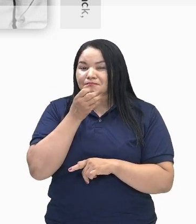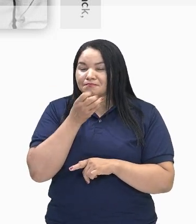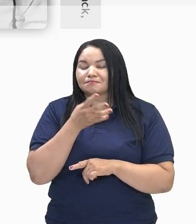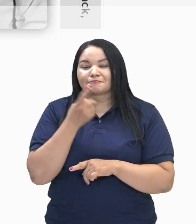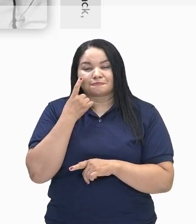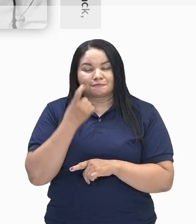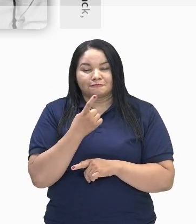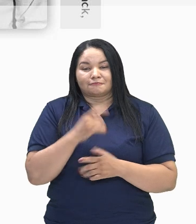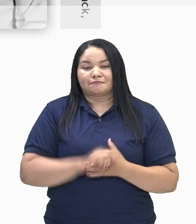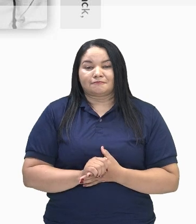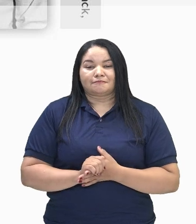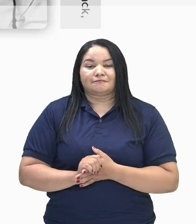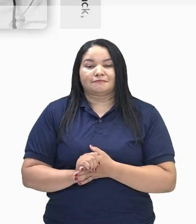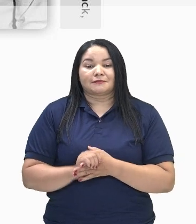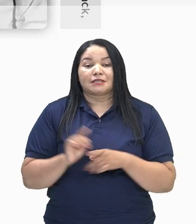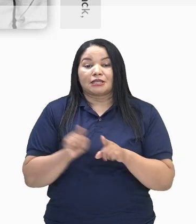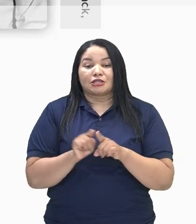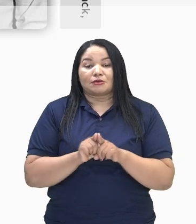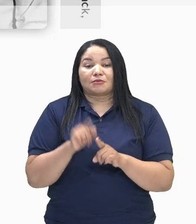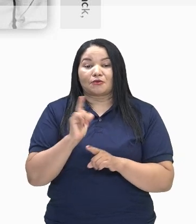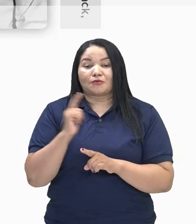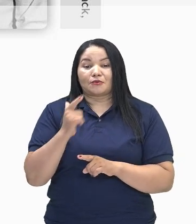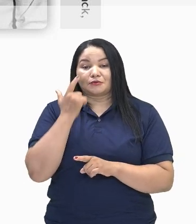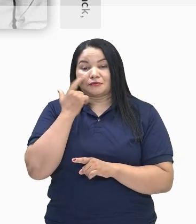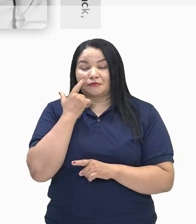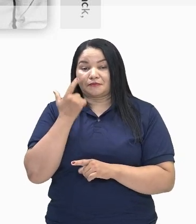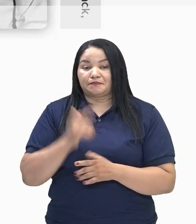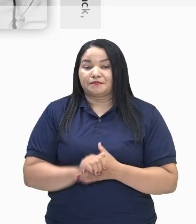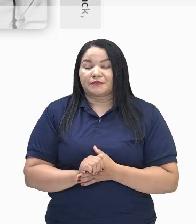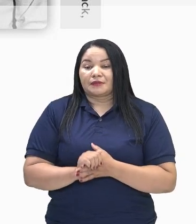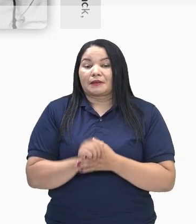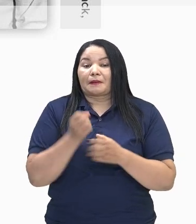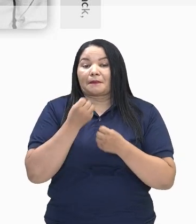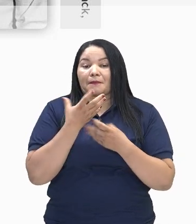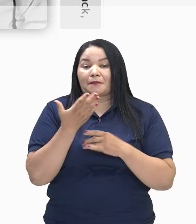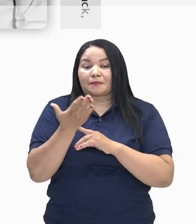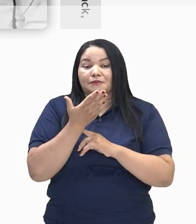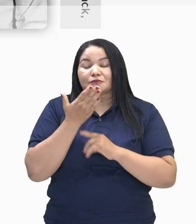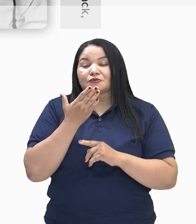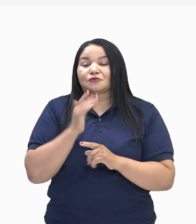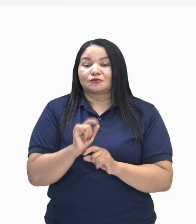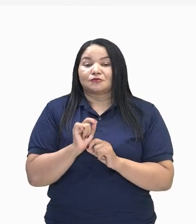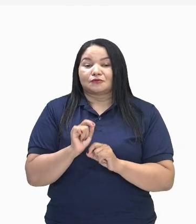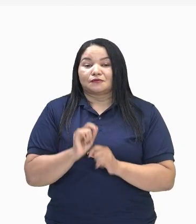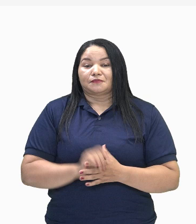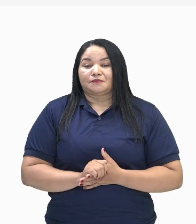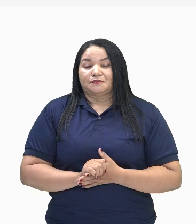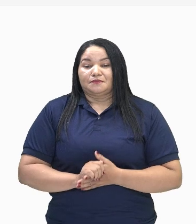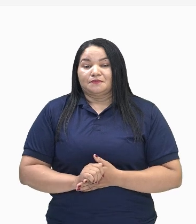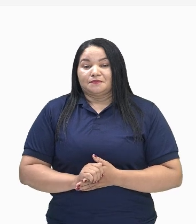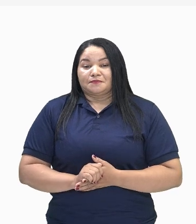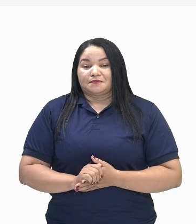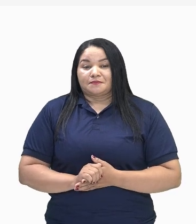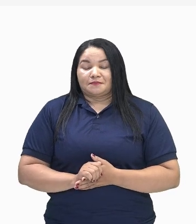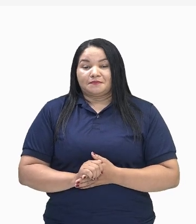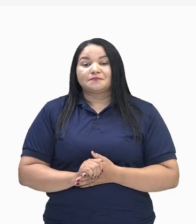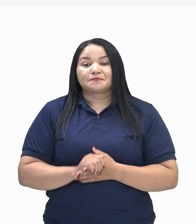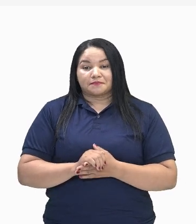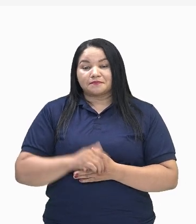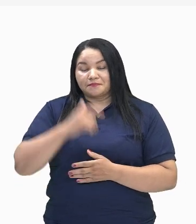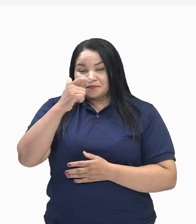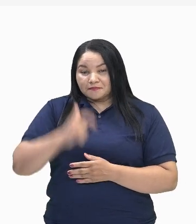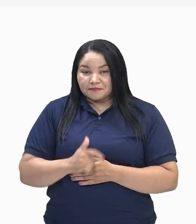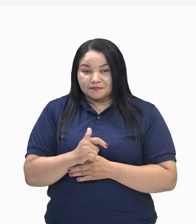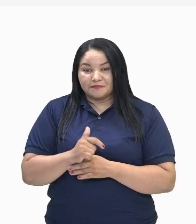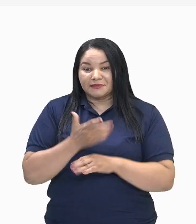interessante. Continuando a falar aí sobre os benefícios que o Kung Fu traz para os seus praticantes, agora eu